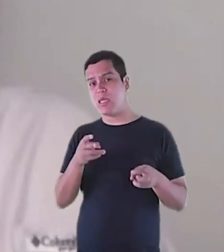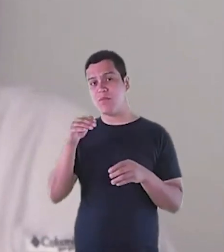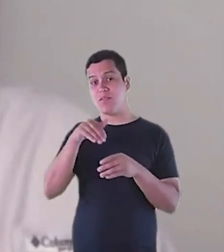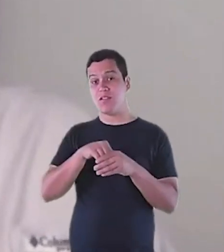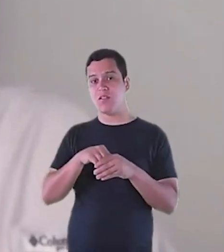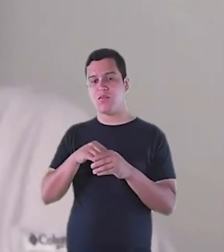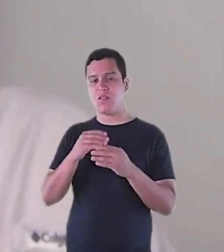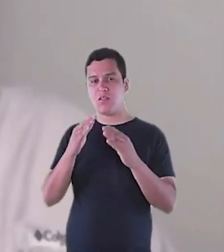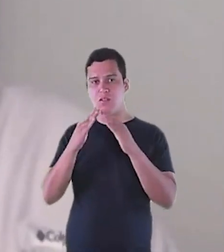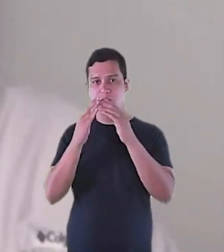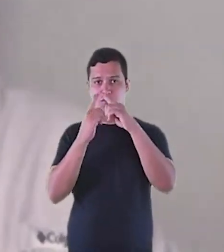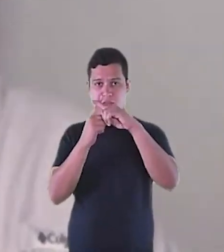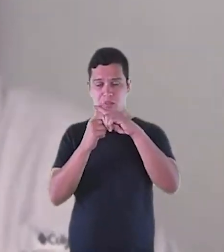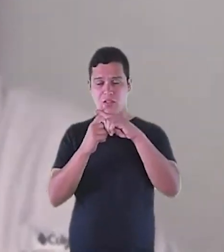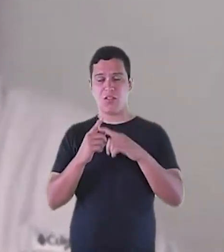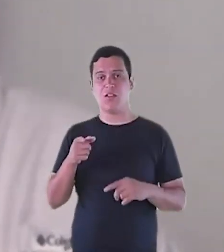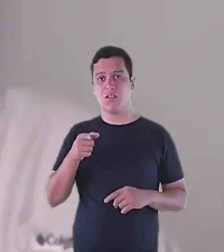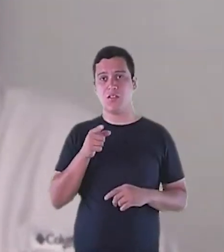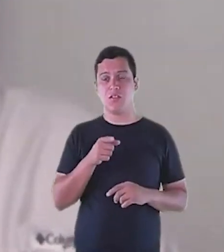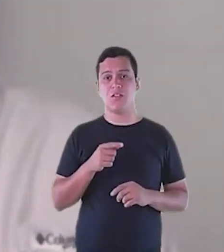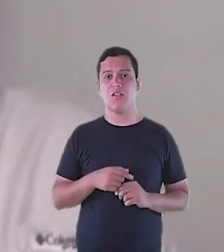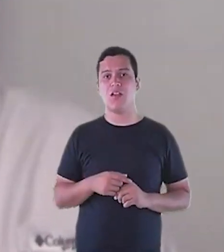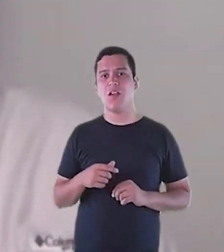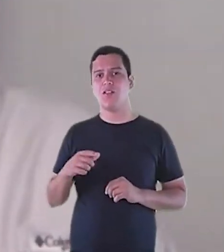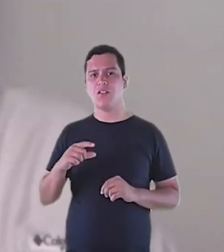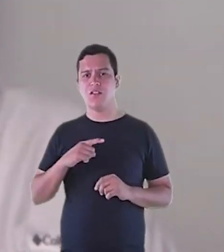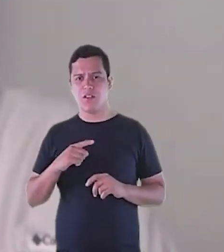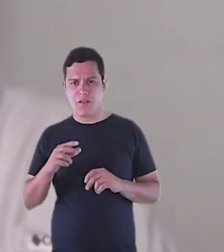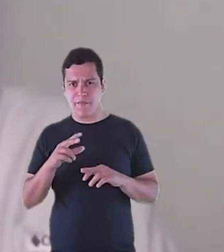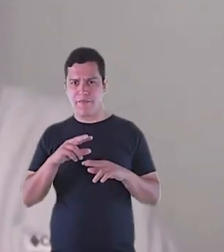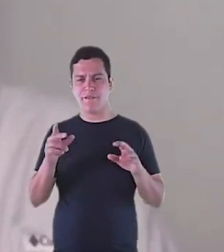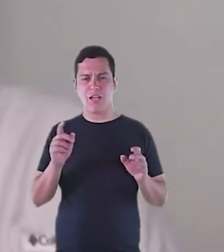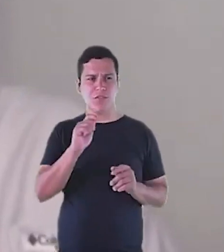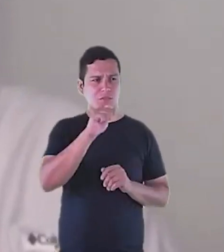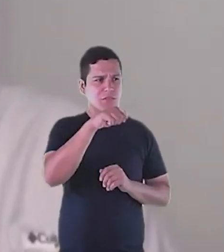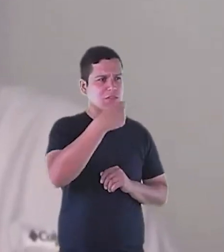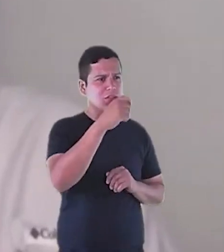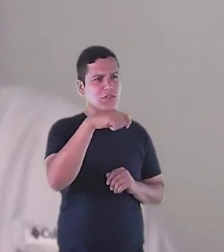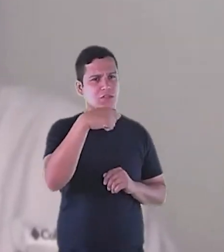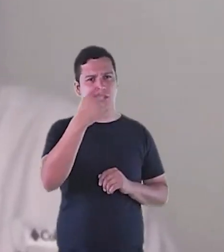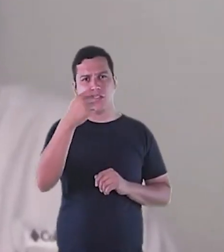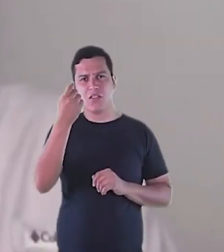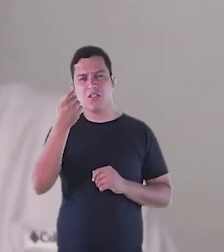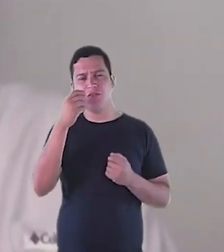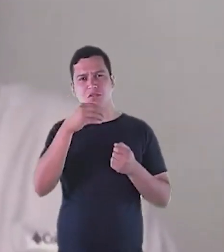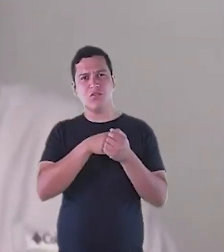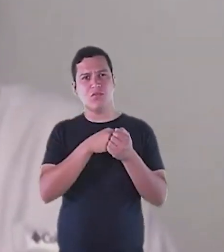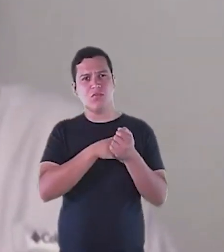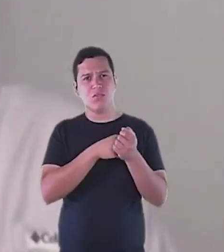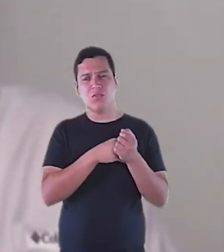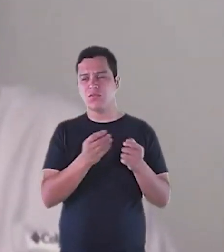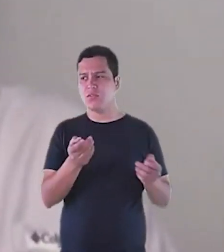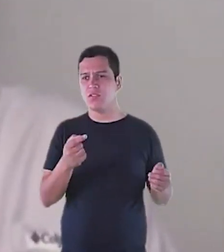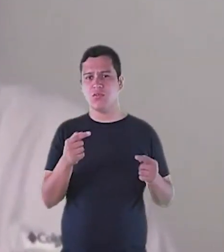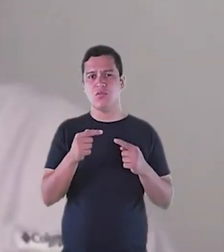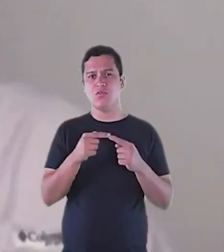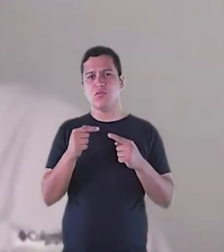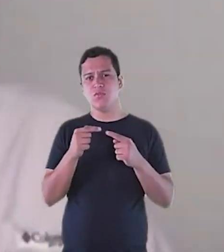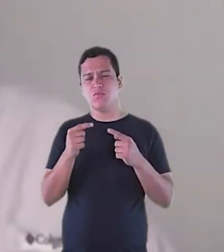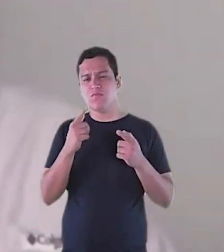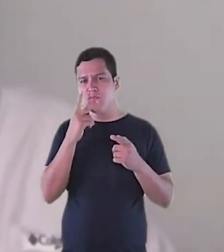como Santa Efigênia, uma série de signos, de sinais, de códigos tipicamente